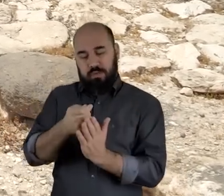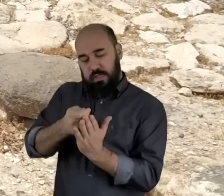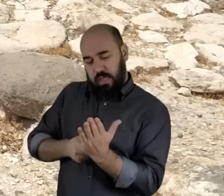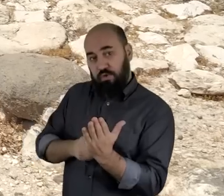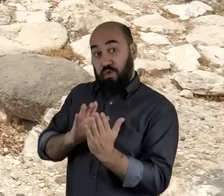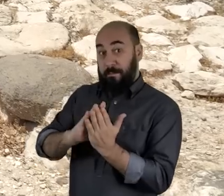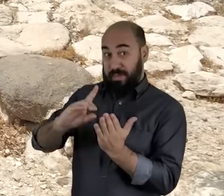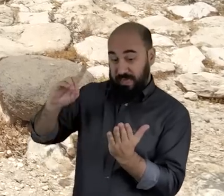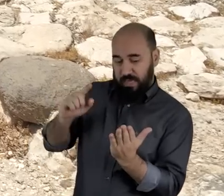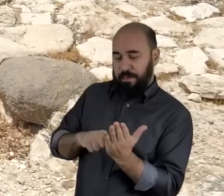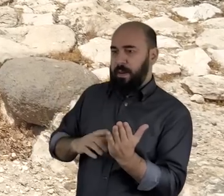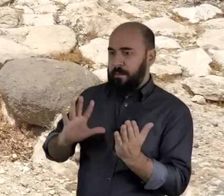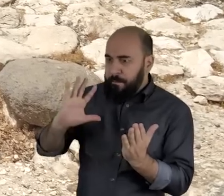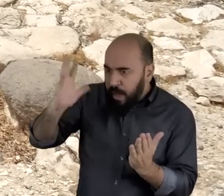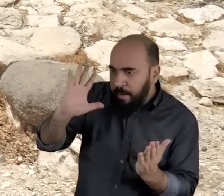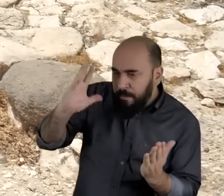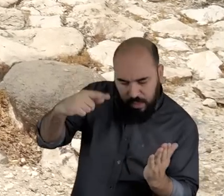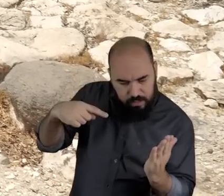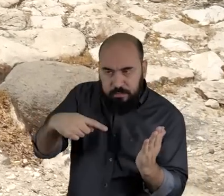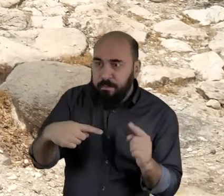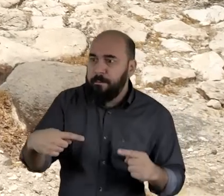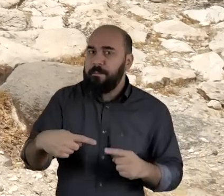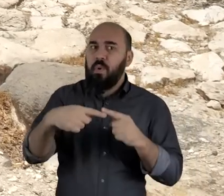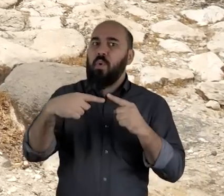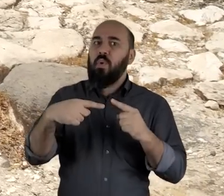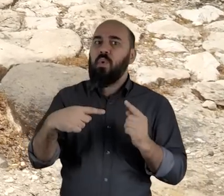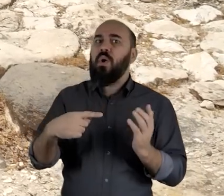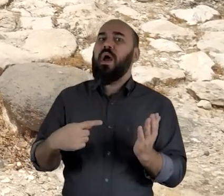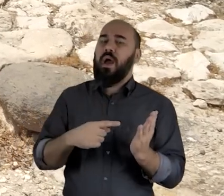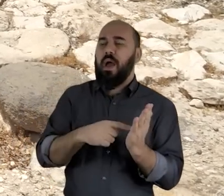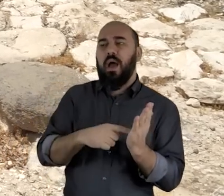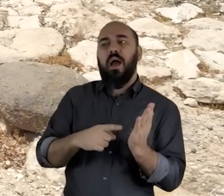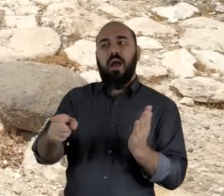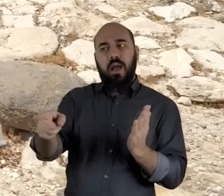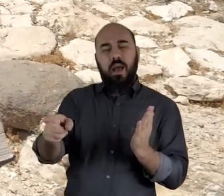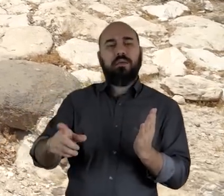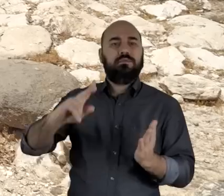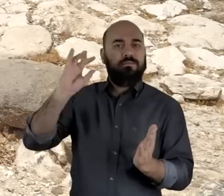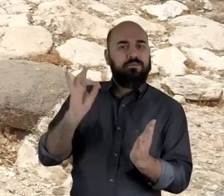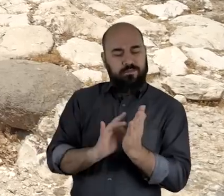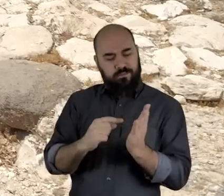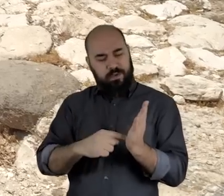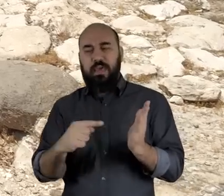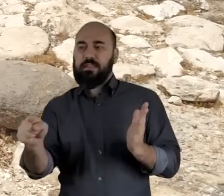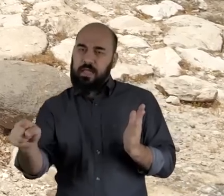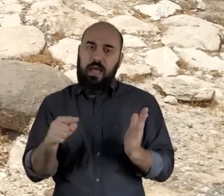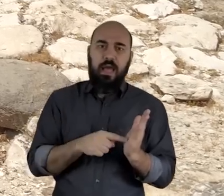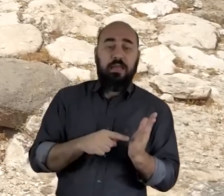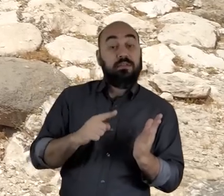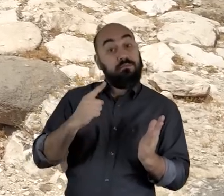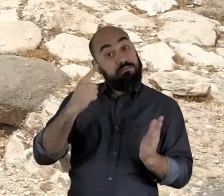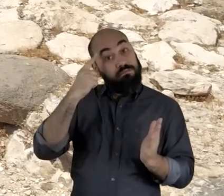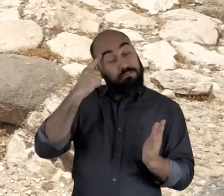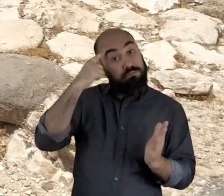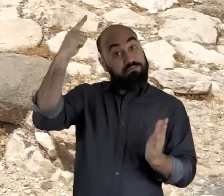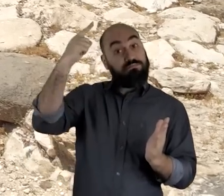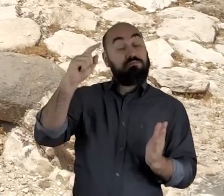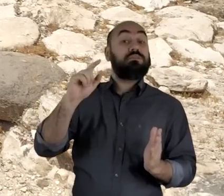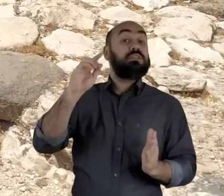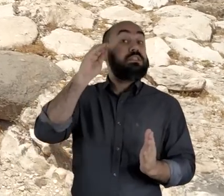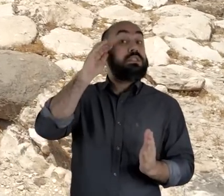texto bíblico e também com as evidências em loco começam a montar as peças do quebra-cabeças e estão levantando uma